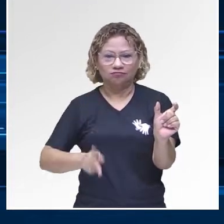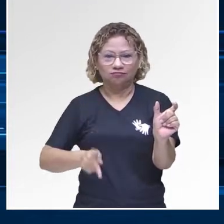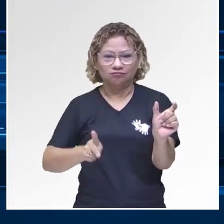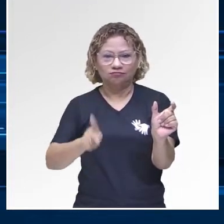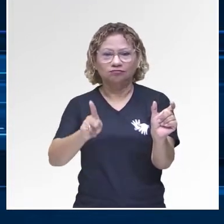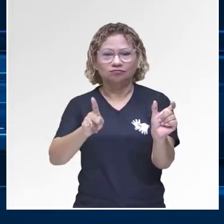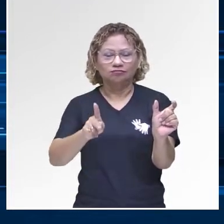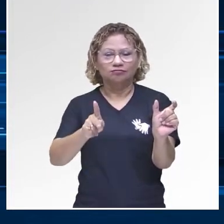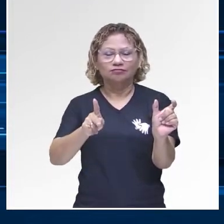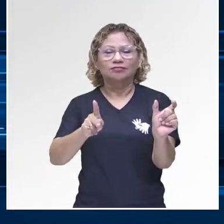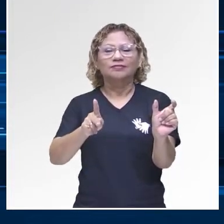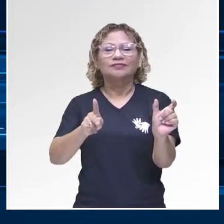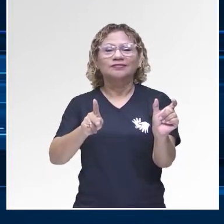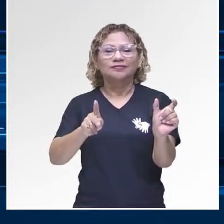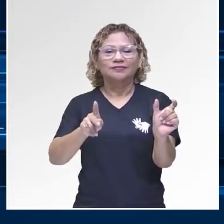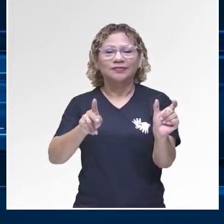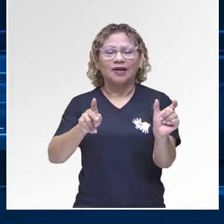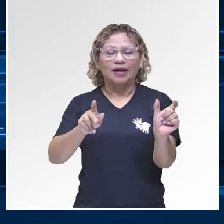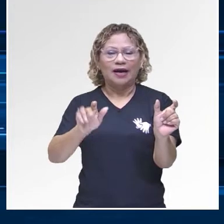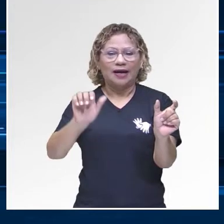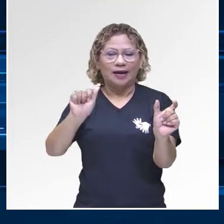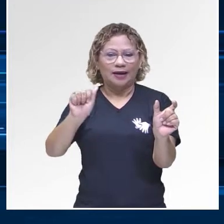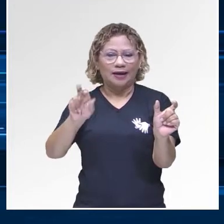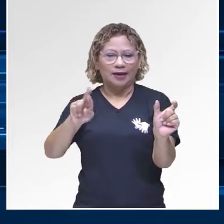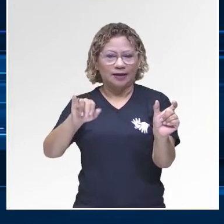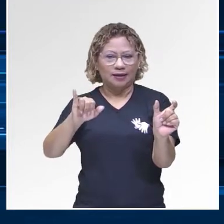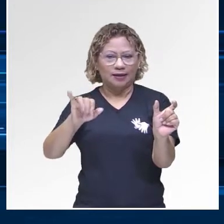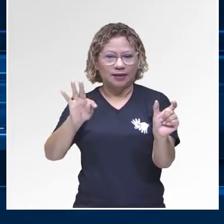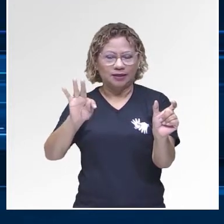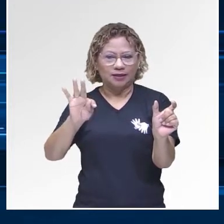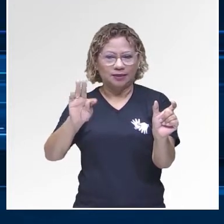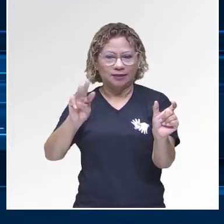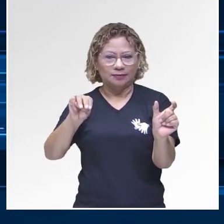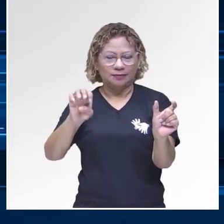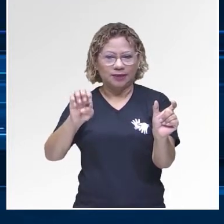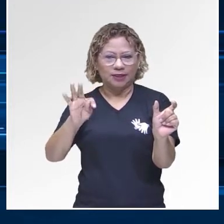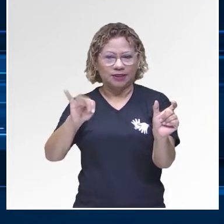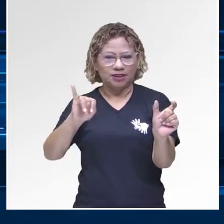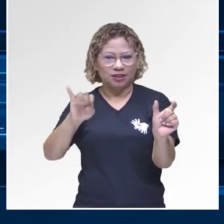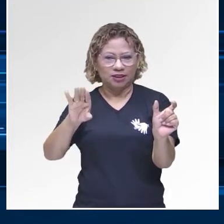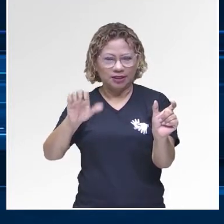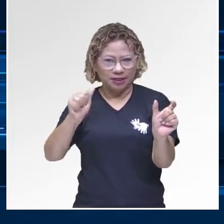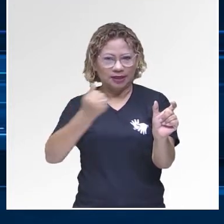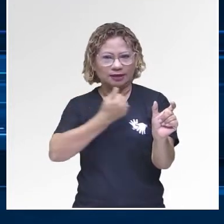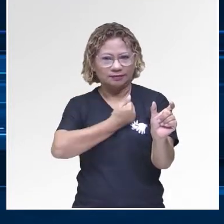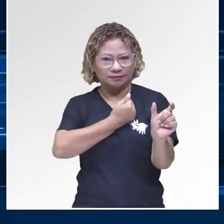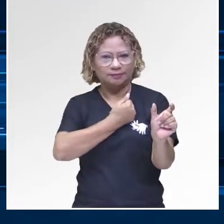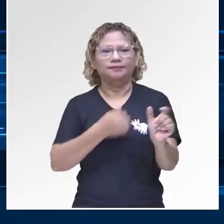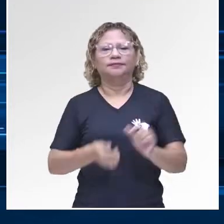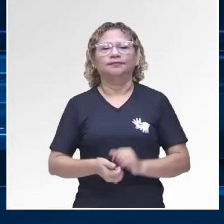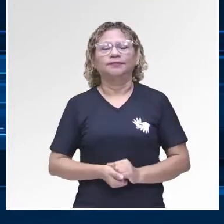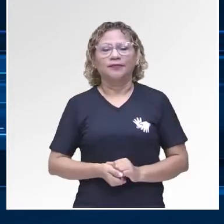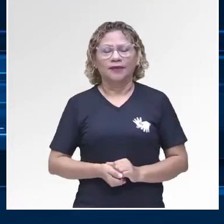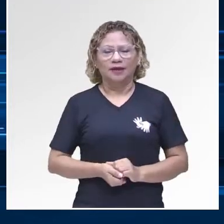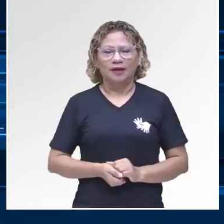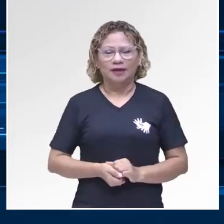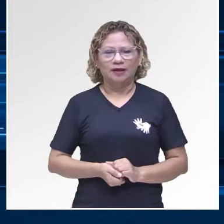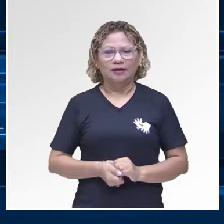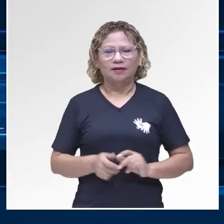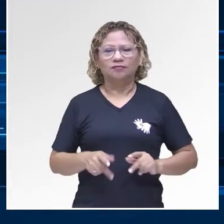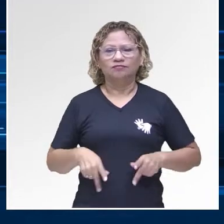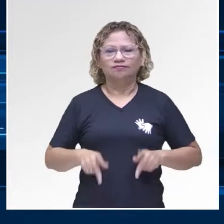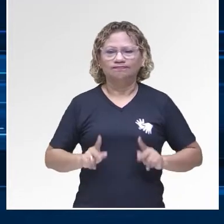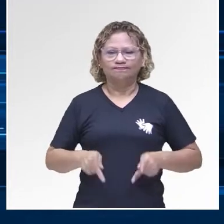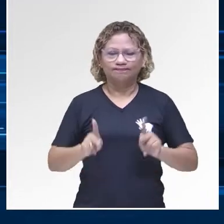essa natureza de sequência numérica, que é progressão aritmética. Então, uma progressão